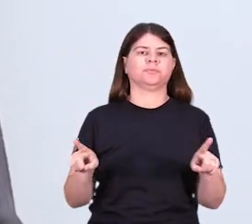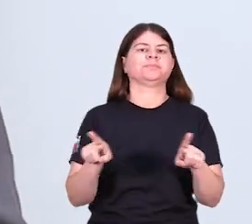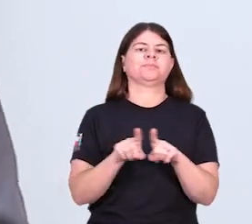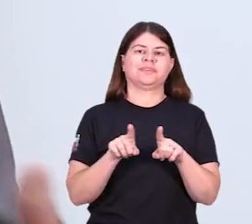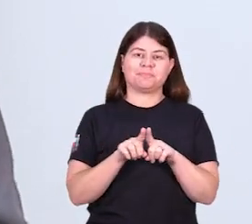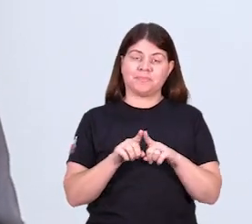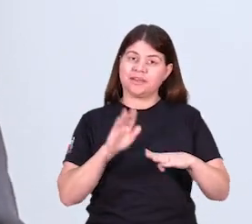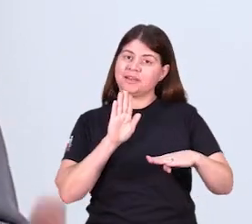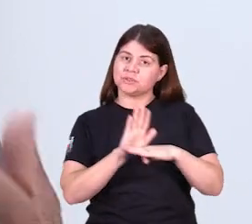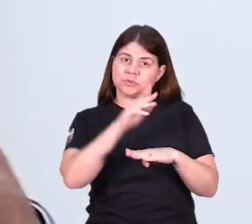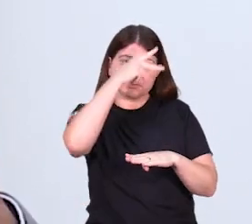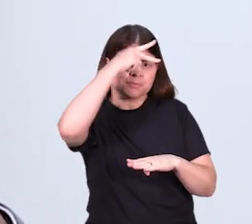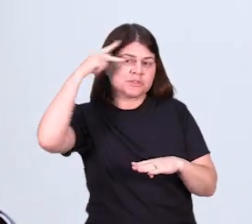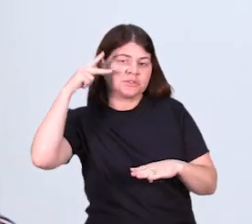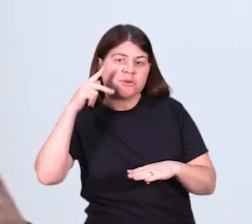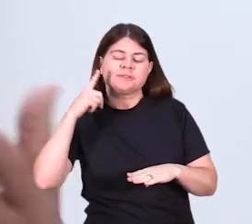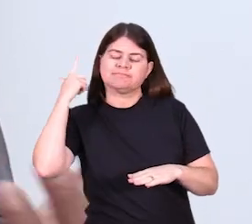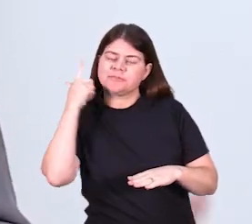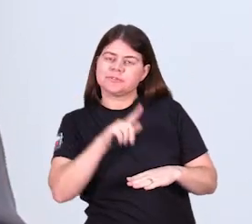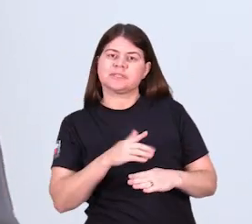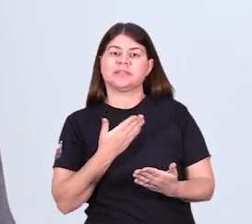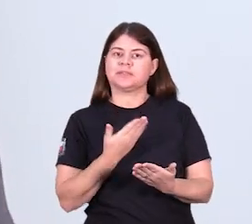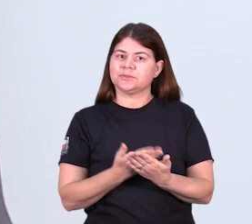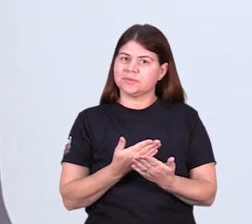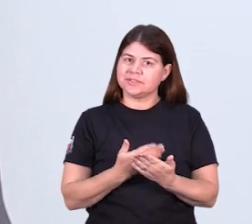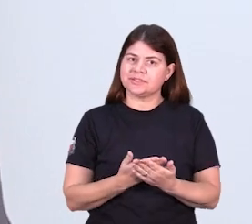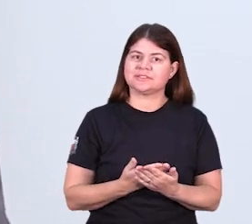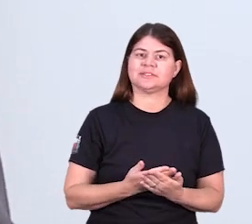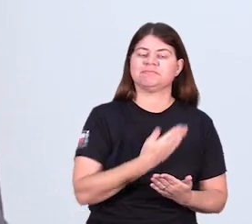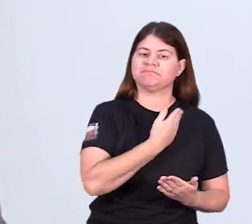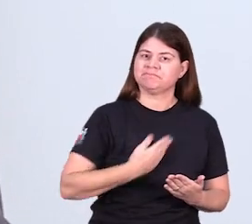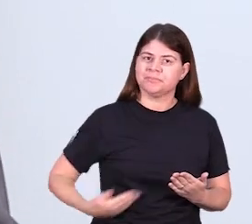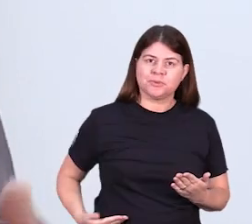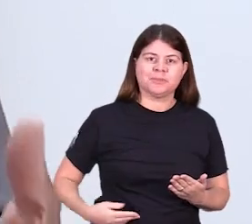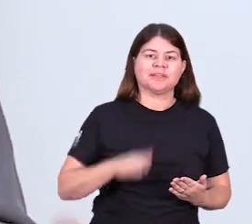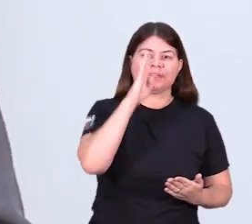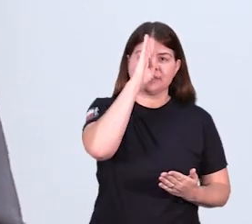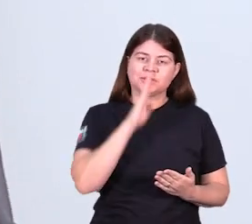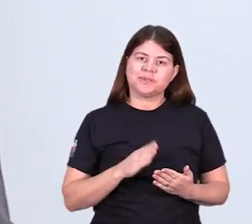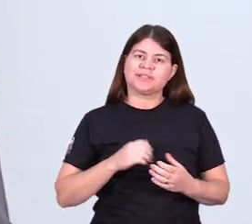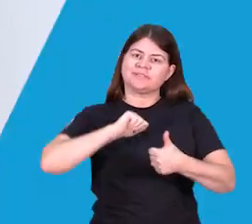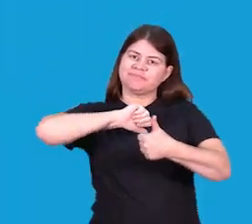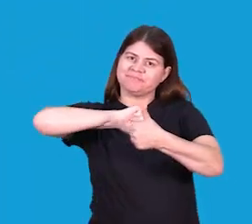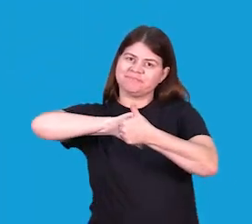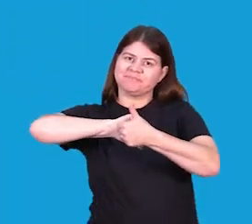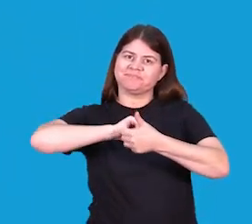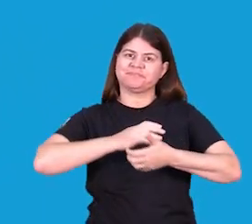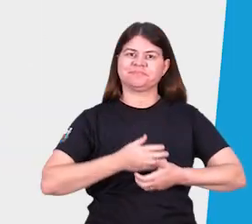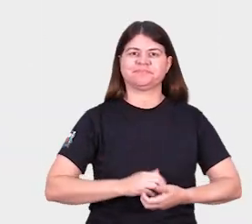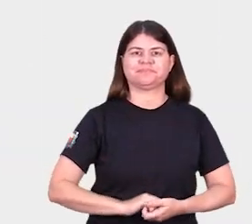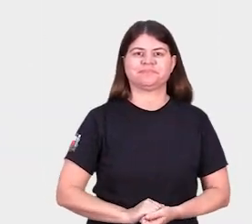mas realizando um sonho de brasileiros com educação pública gratuita e de qualidade.